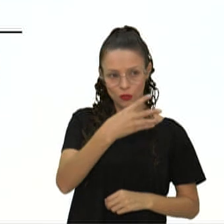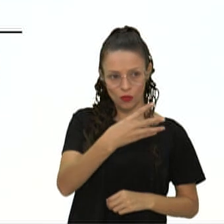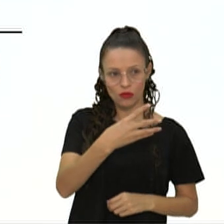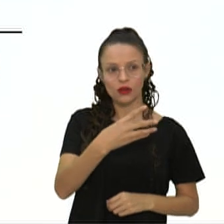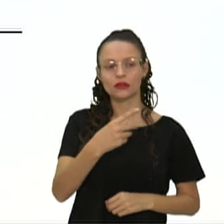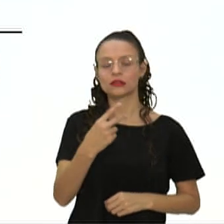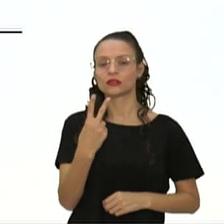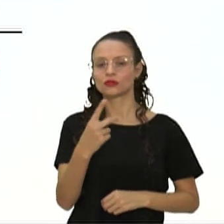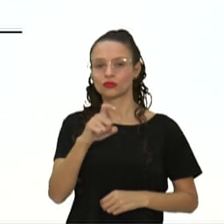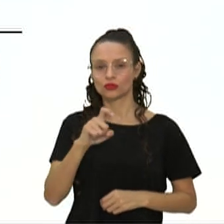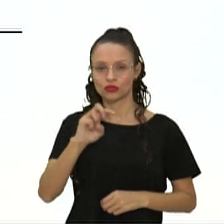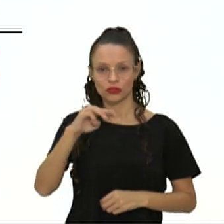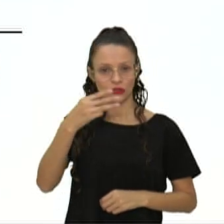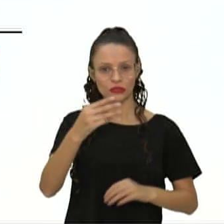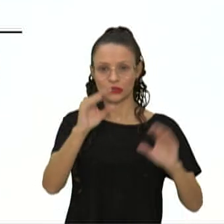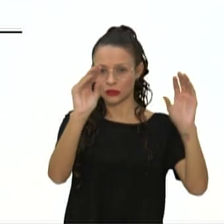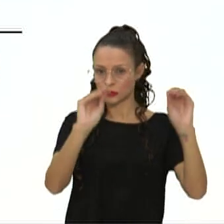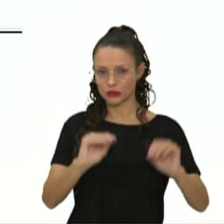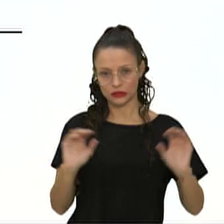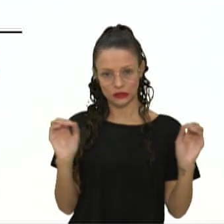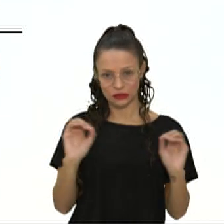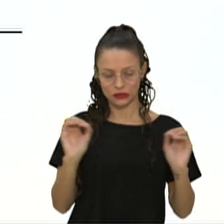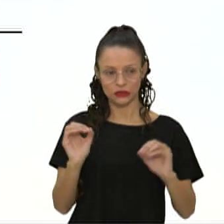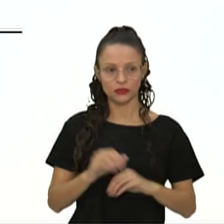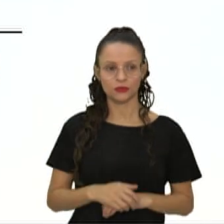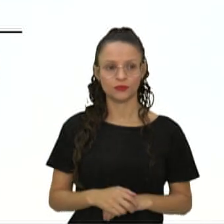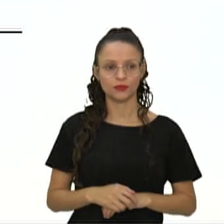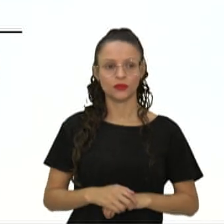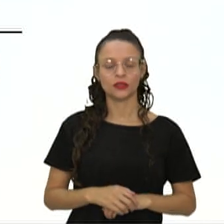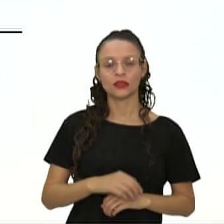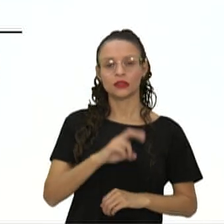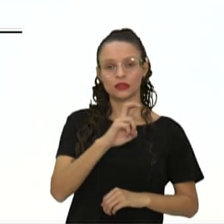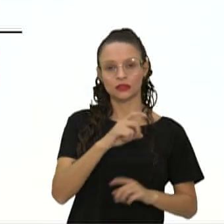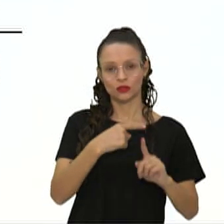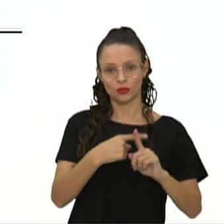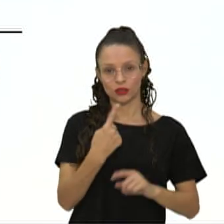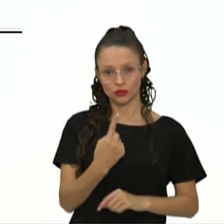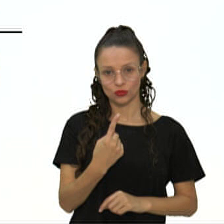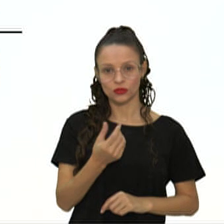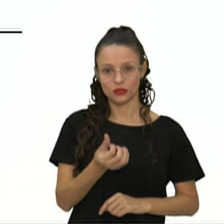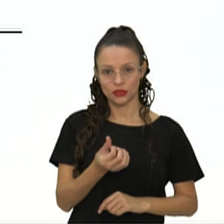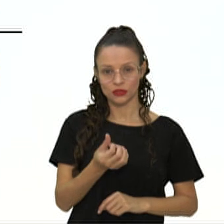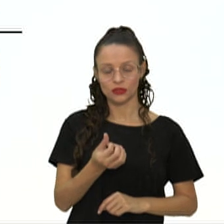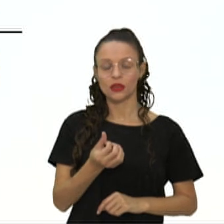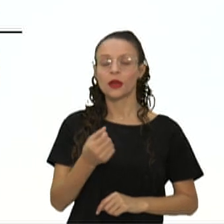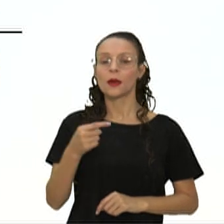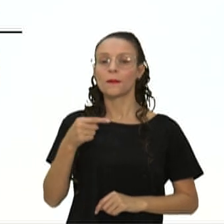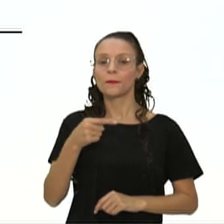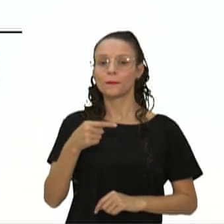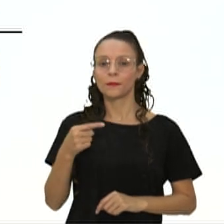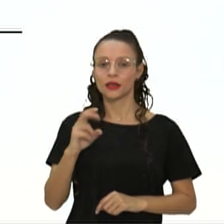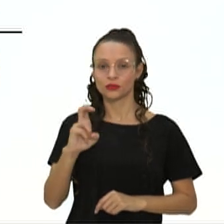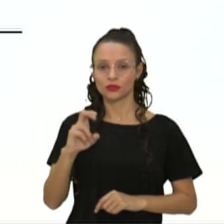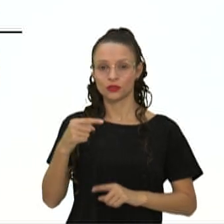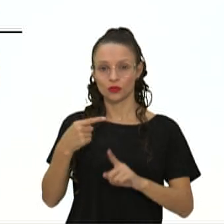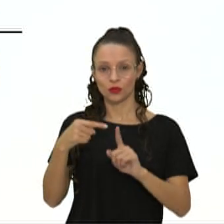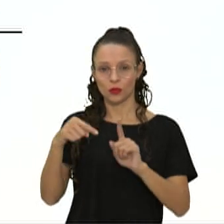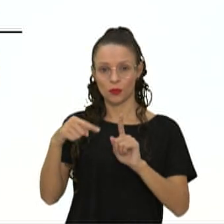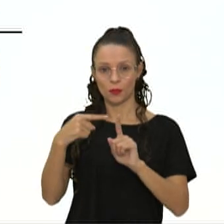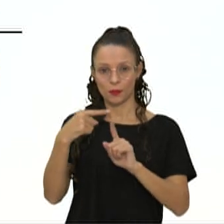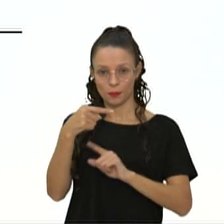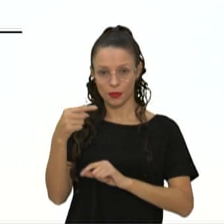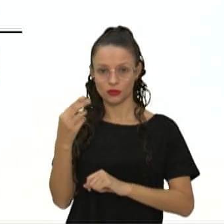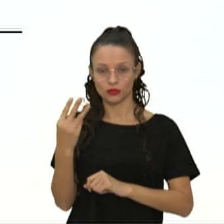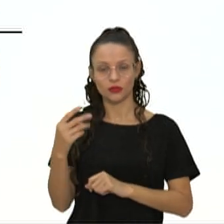Beleza? Então, olha só. 5 mais 1 é 6. Menos 5 com menos 3 dá menos